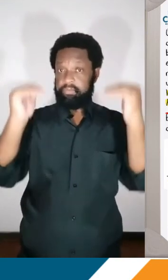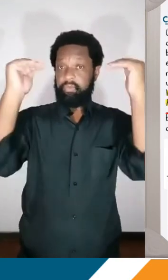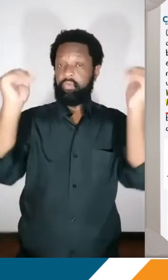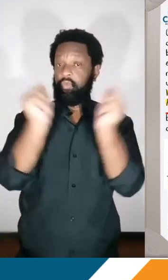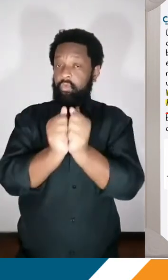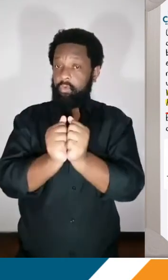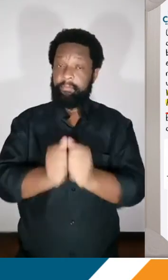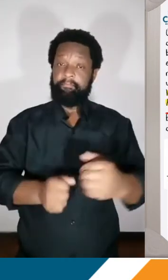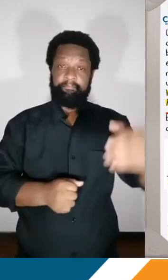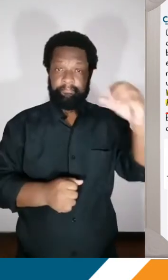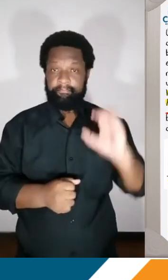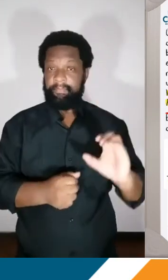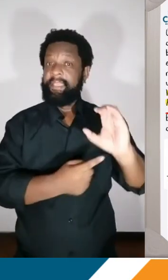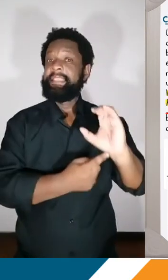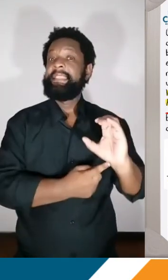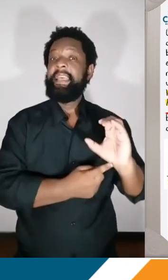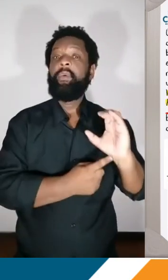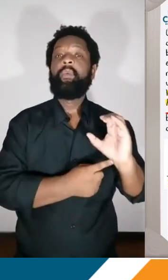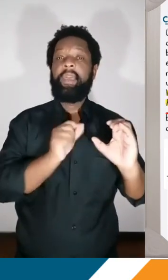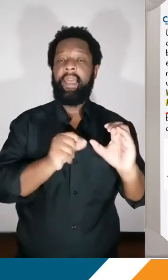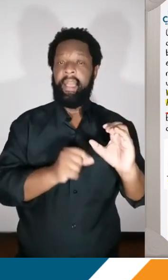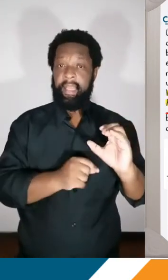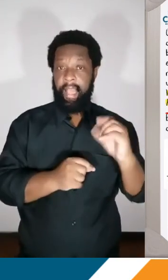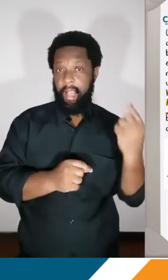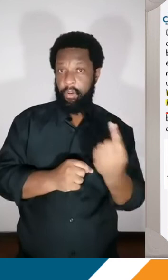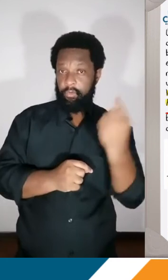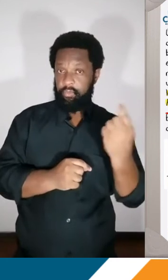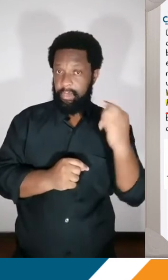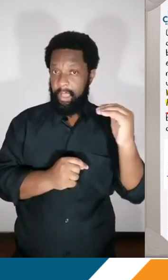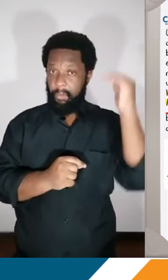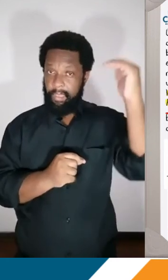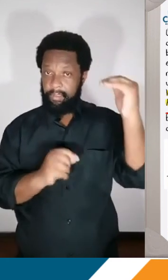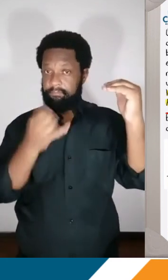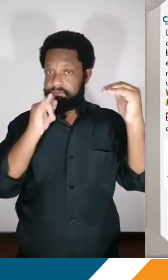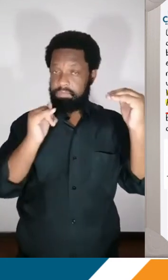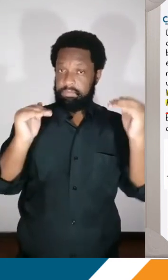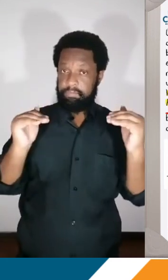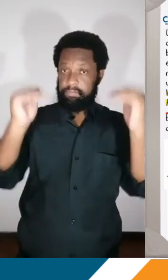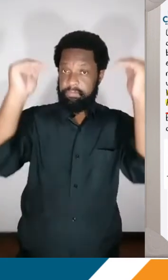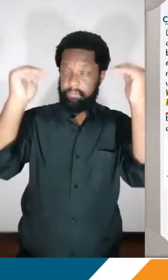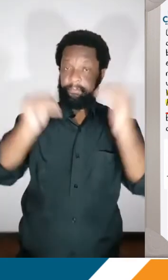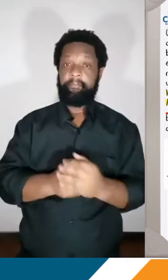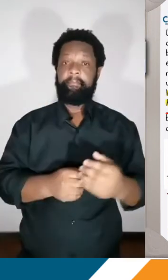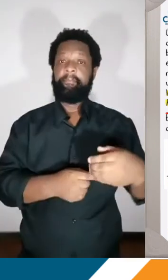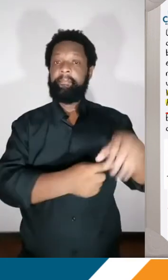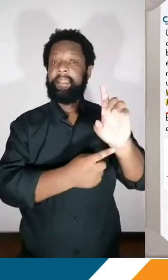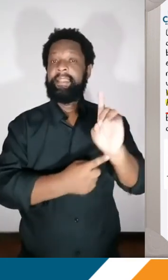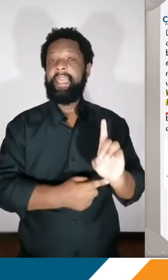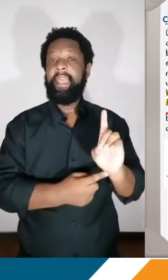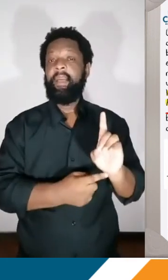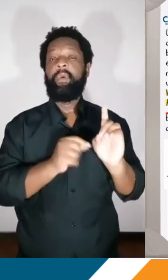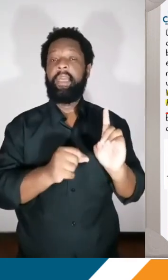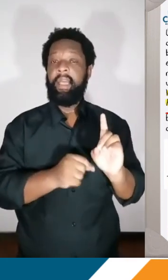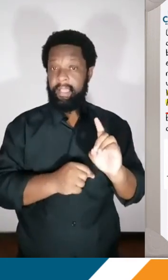também. Letra C, à medida que a altura aumenta, a energia cinética aumenta também. Letra D,